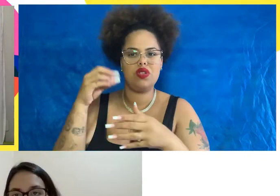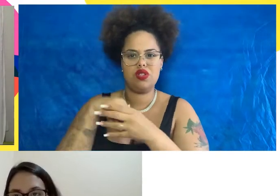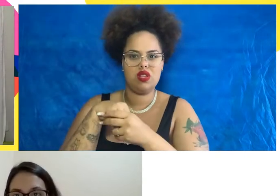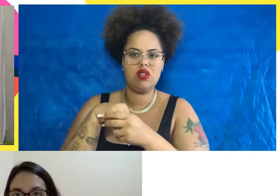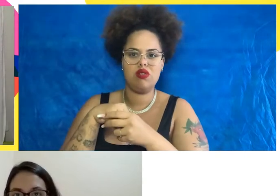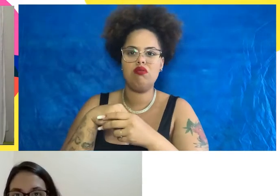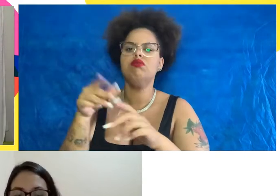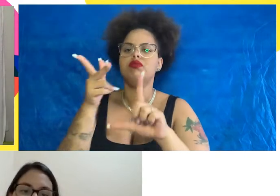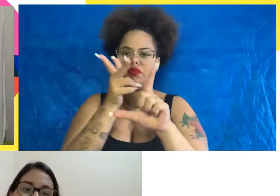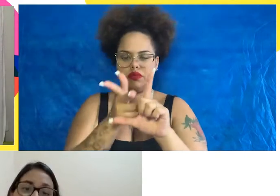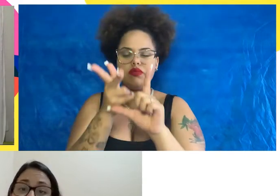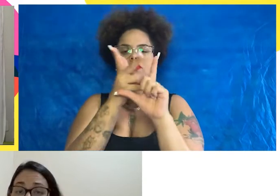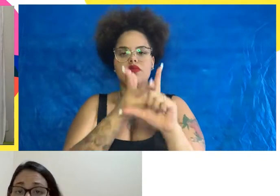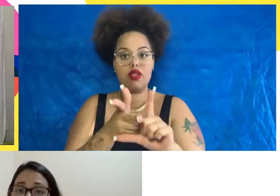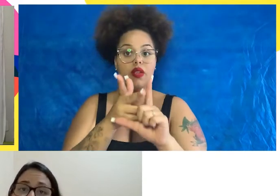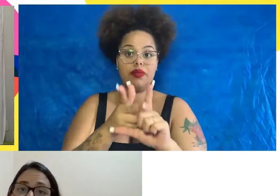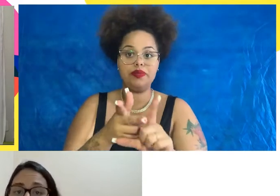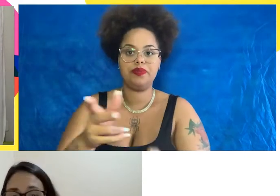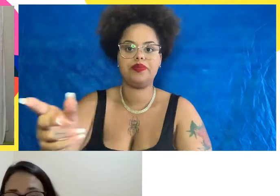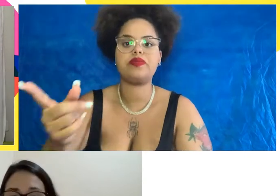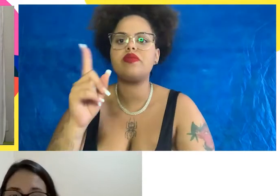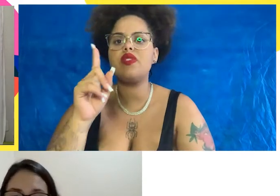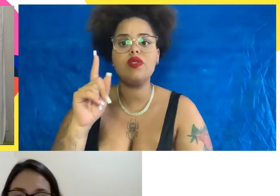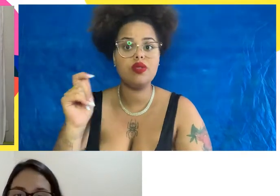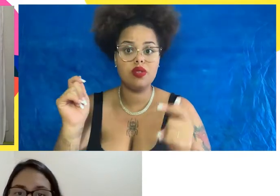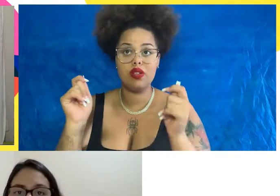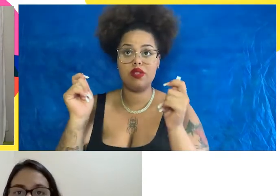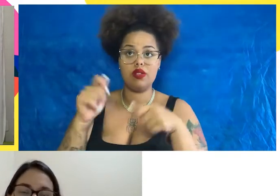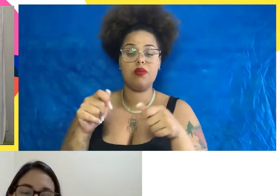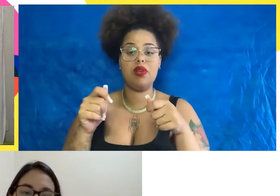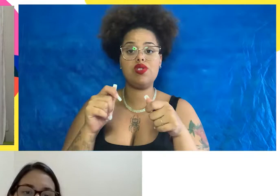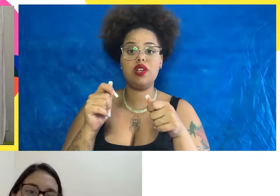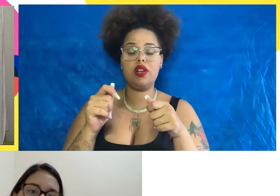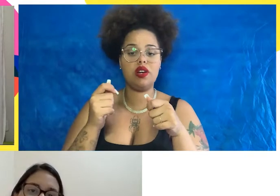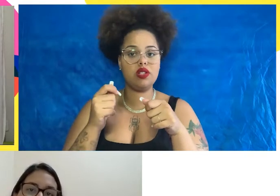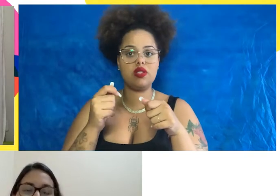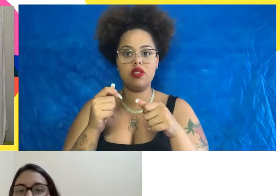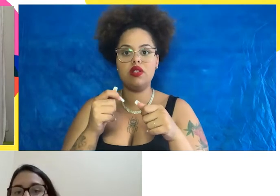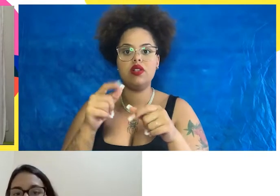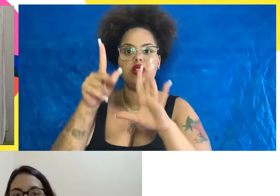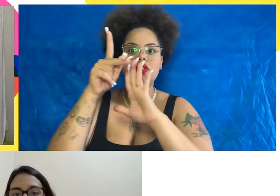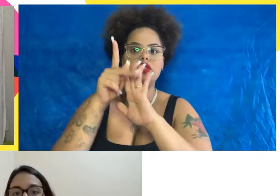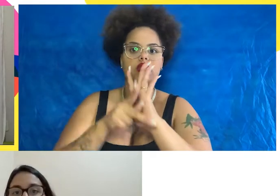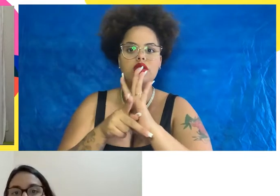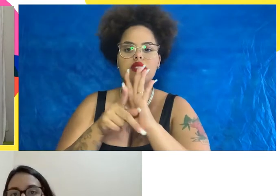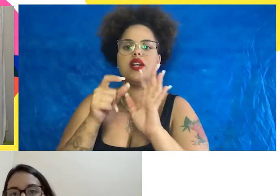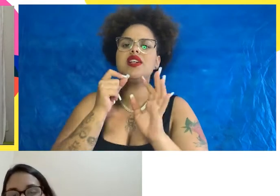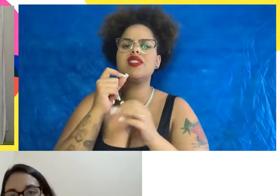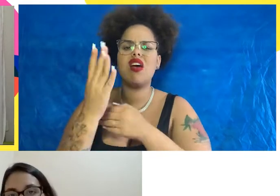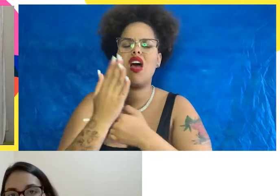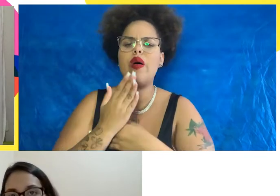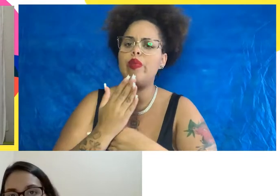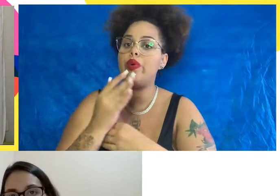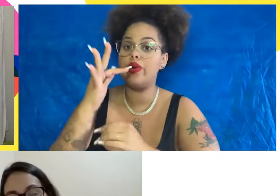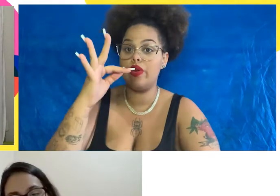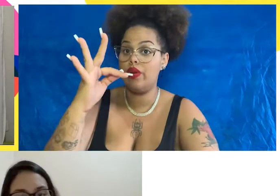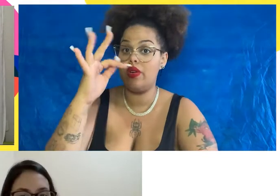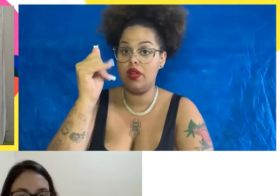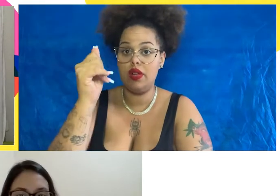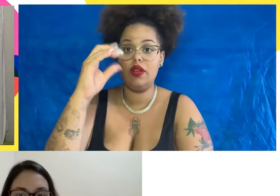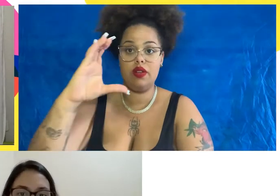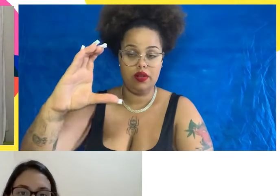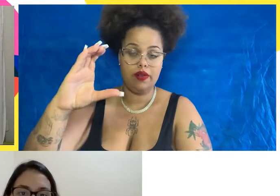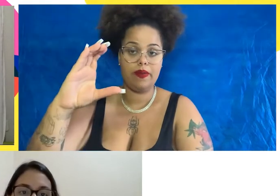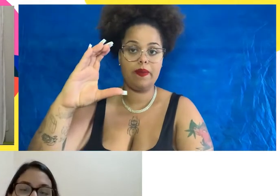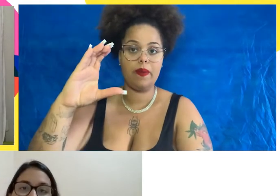do audiovisual. E não seria possível realizar esse projeto sem o apoio do Fundo de Apoio à Cultura do